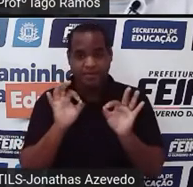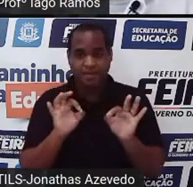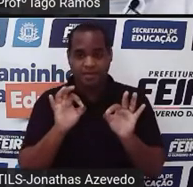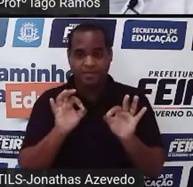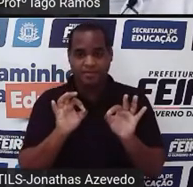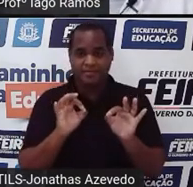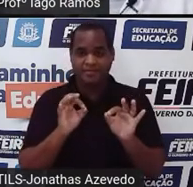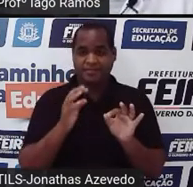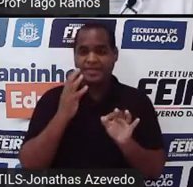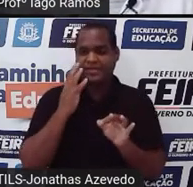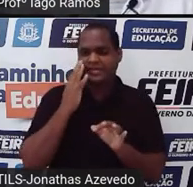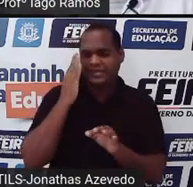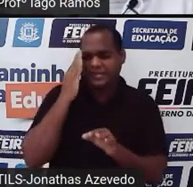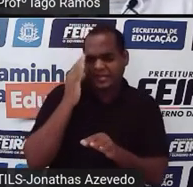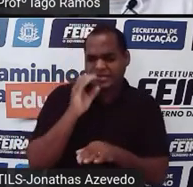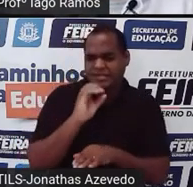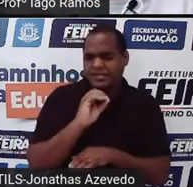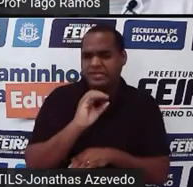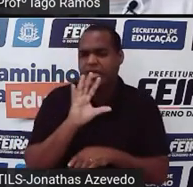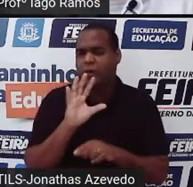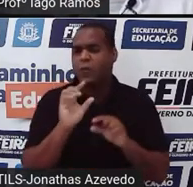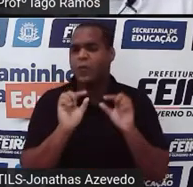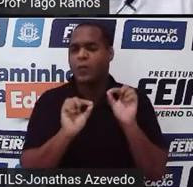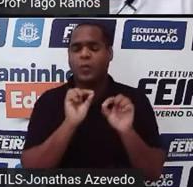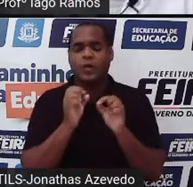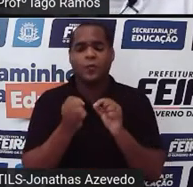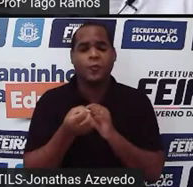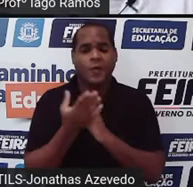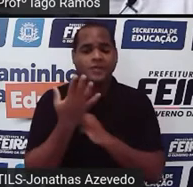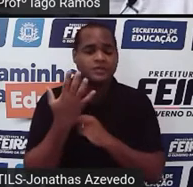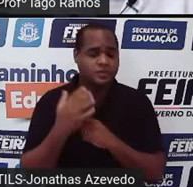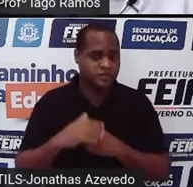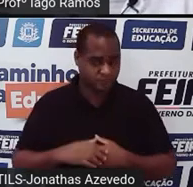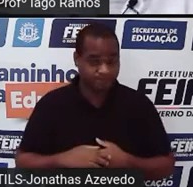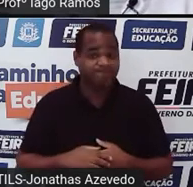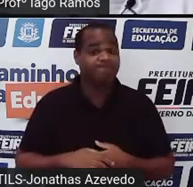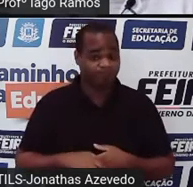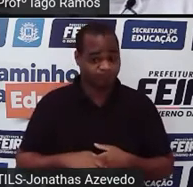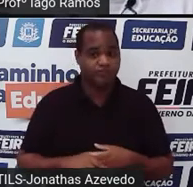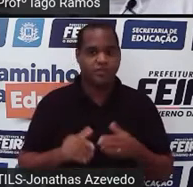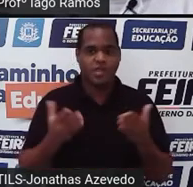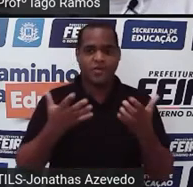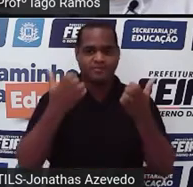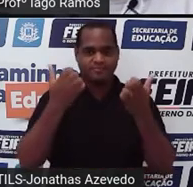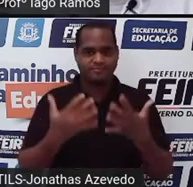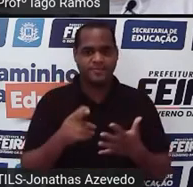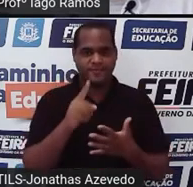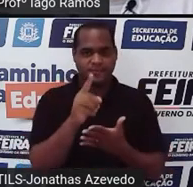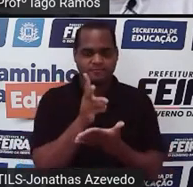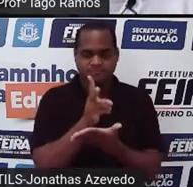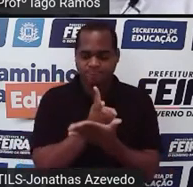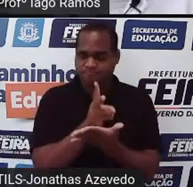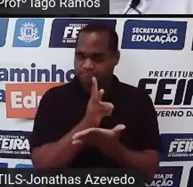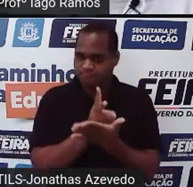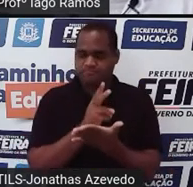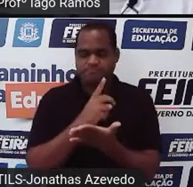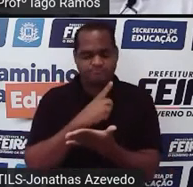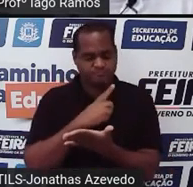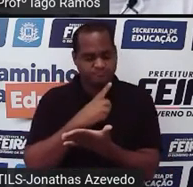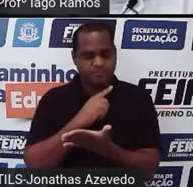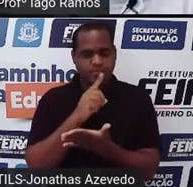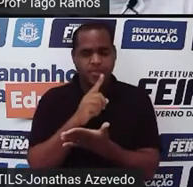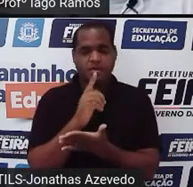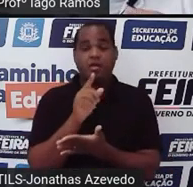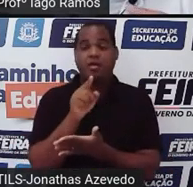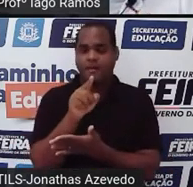mas quanto você conseguiu entender né esse momento em nossas aulas sempre acontece eu